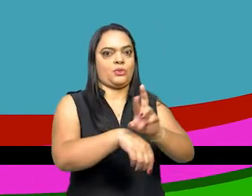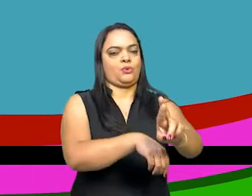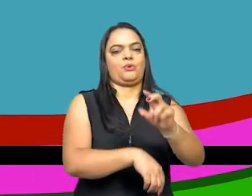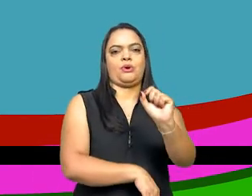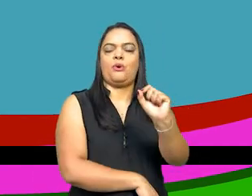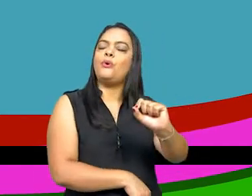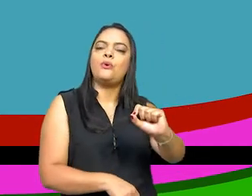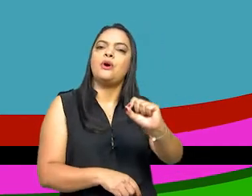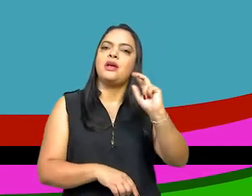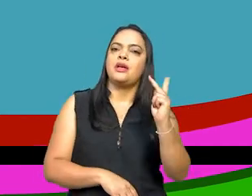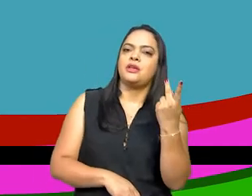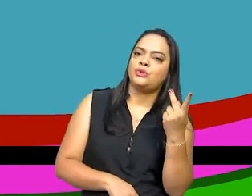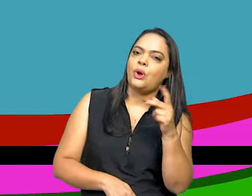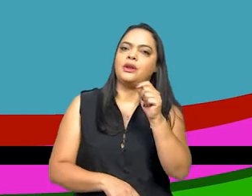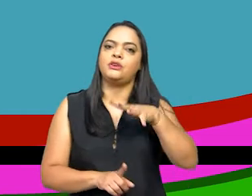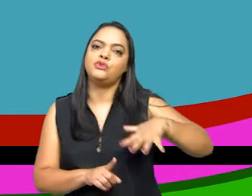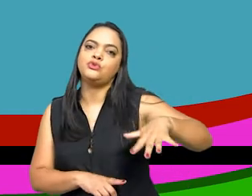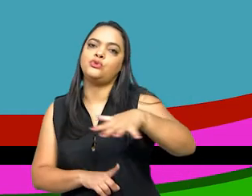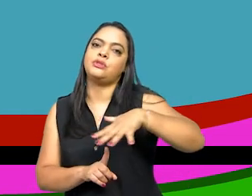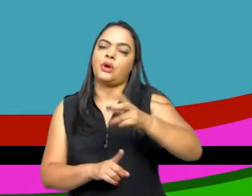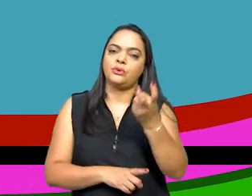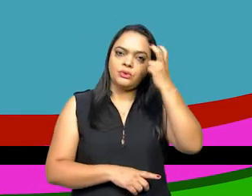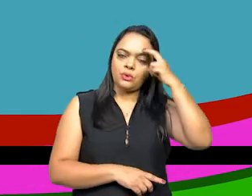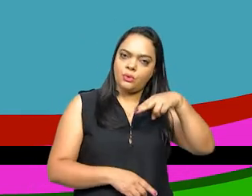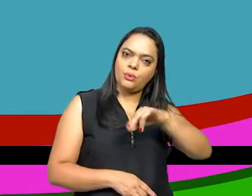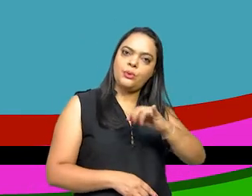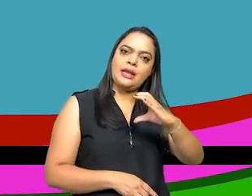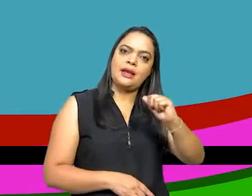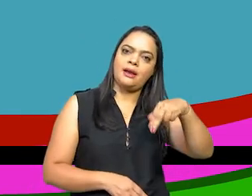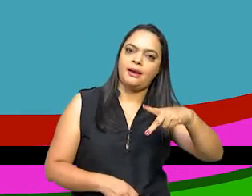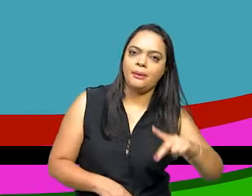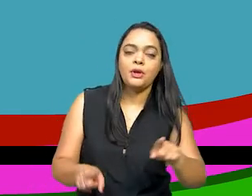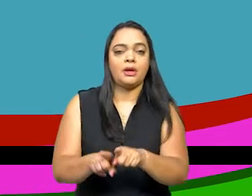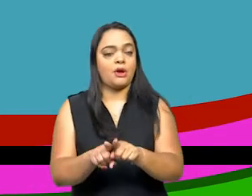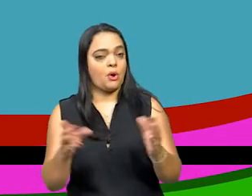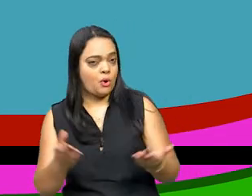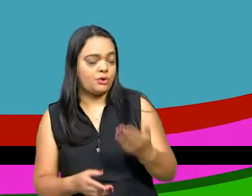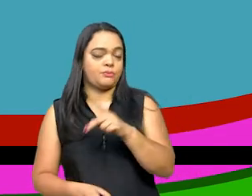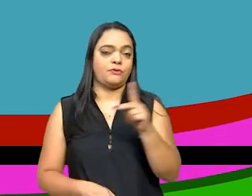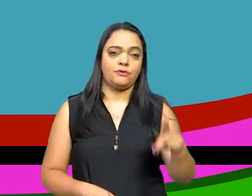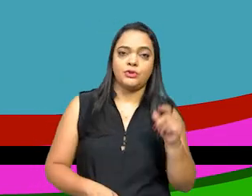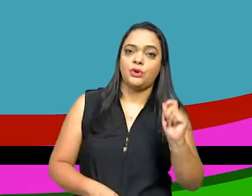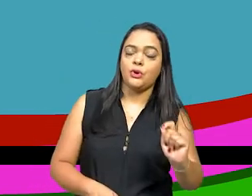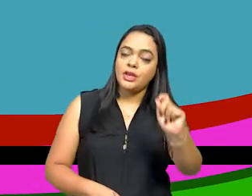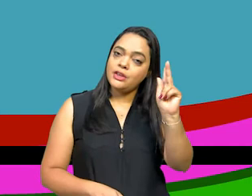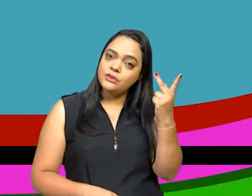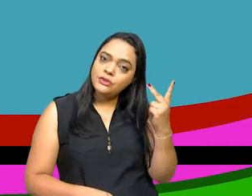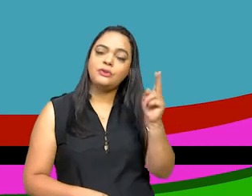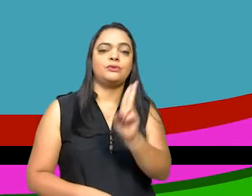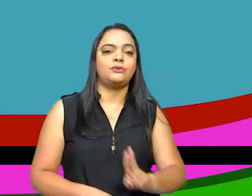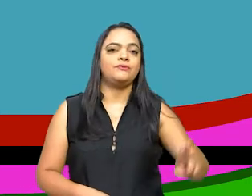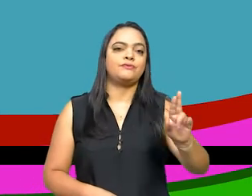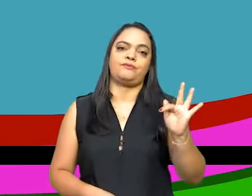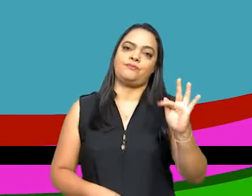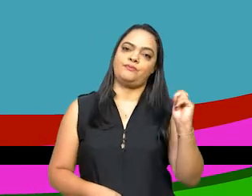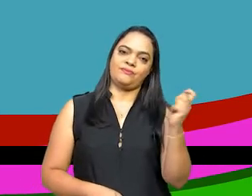doutorado em História Social da Cultura na Unicamp e atualmente é professor do Departamento de História da Universidade Federal do Rio